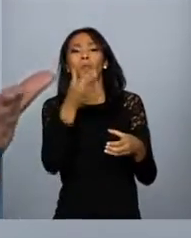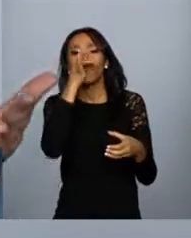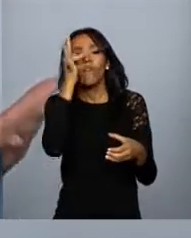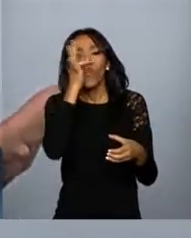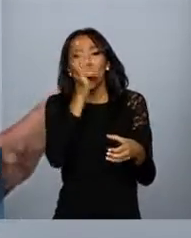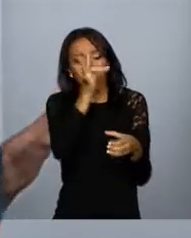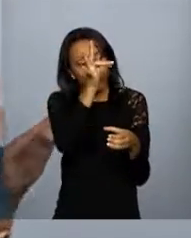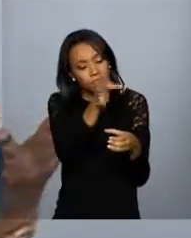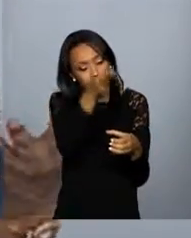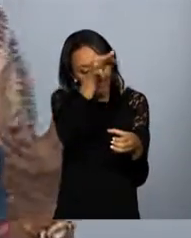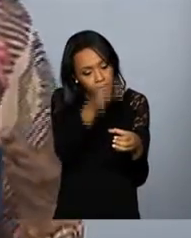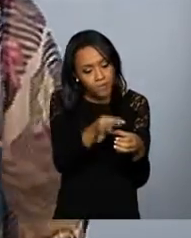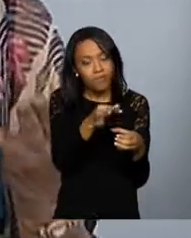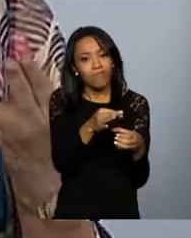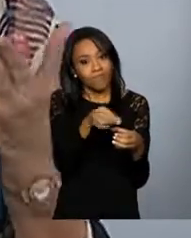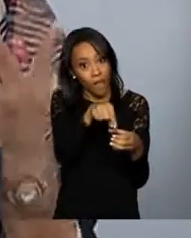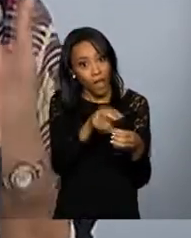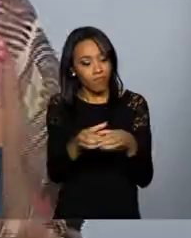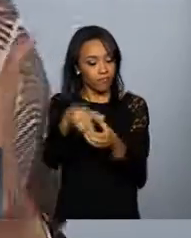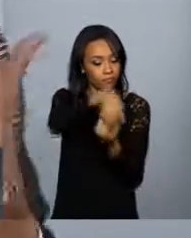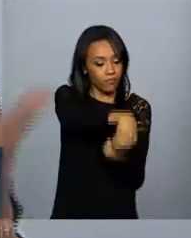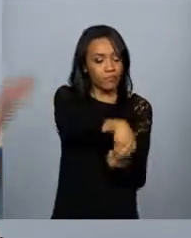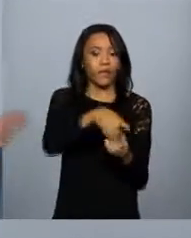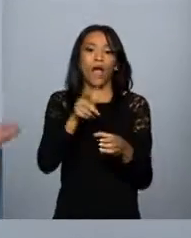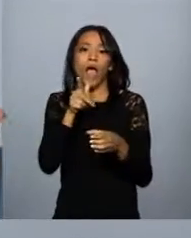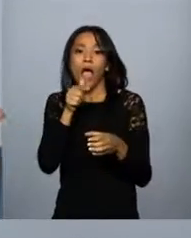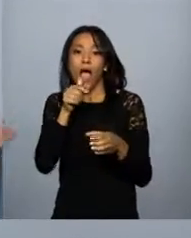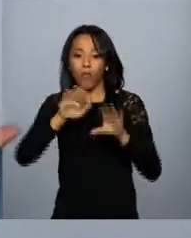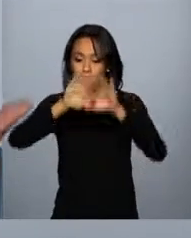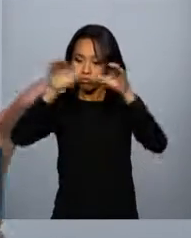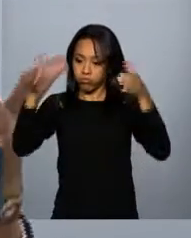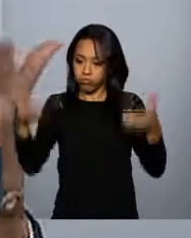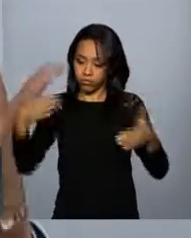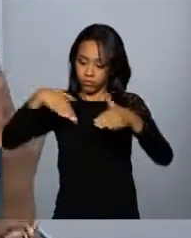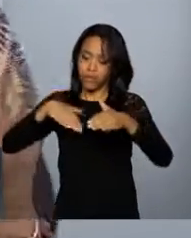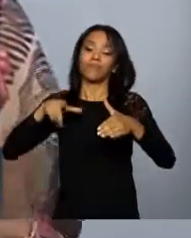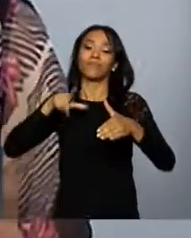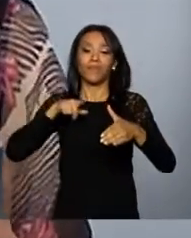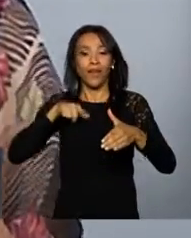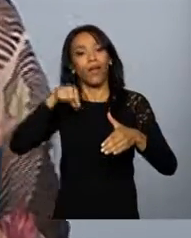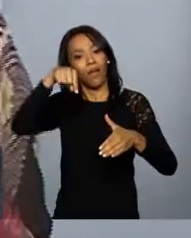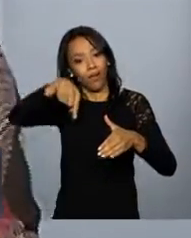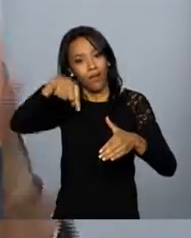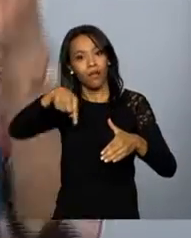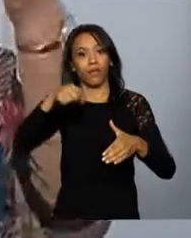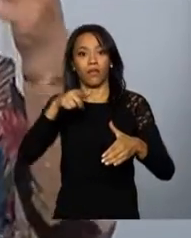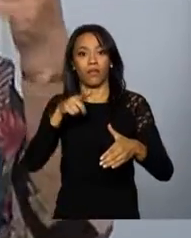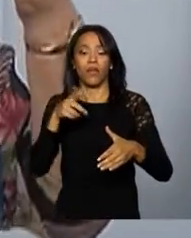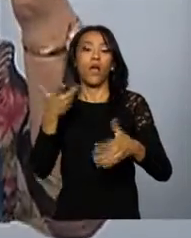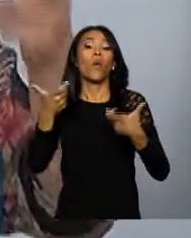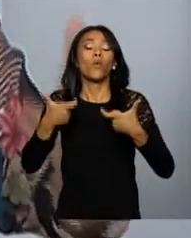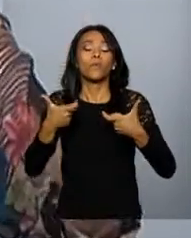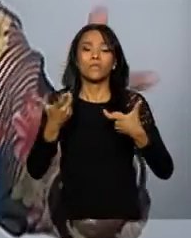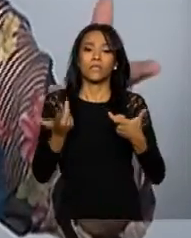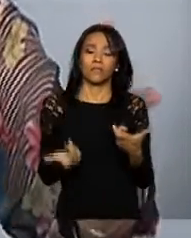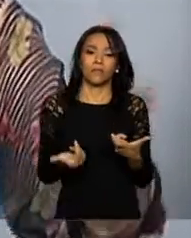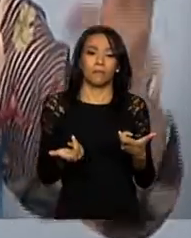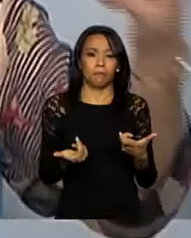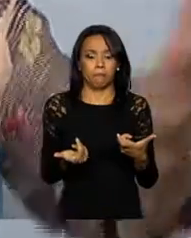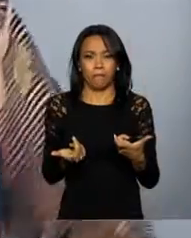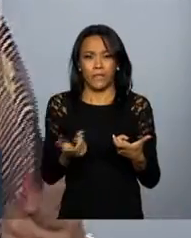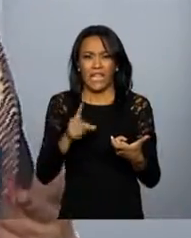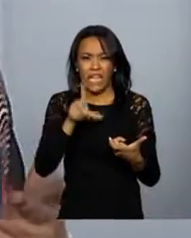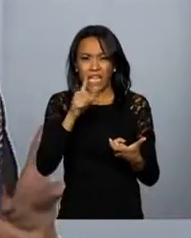flores, água parada tem nas caixas d'água, água parada tem nos resíduos